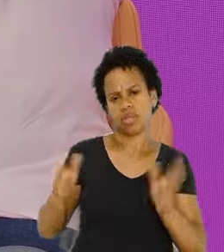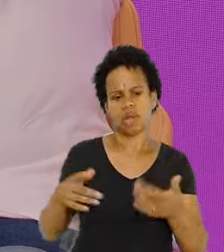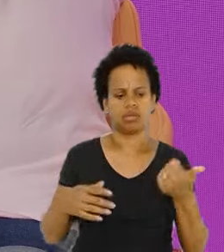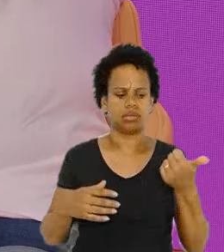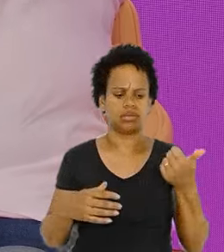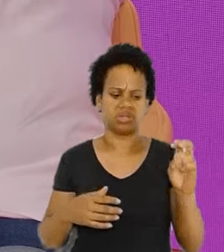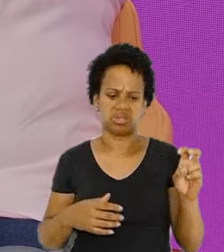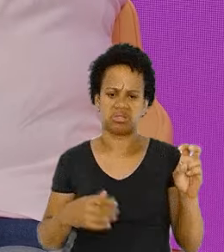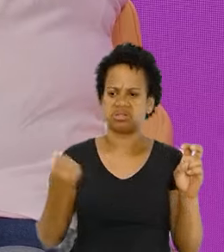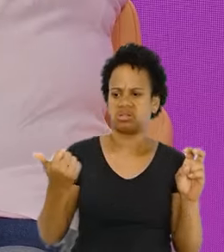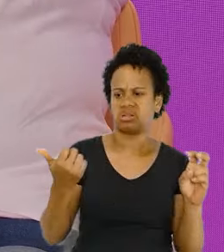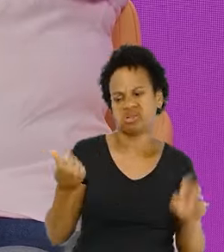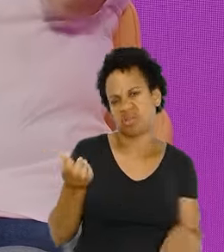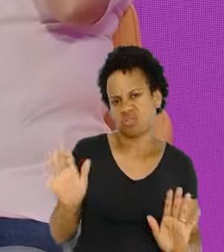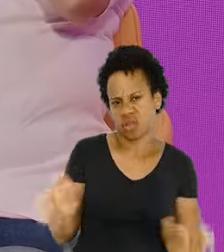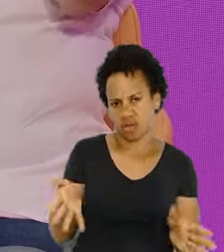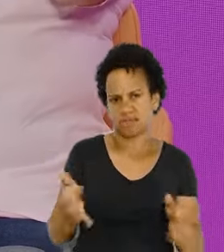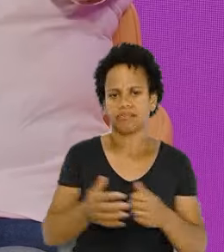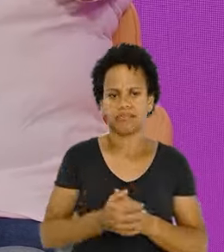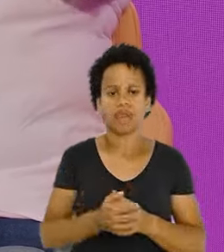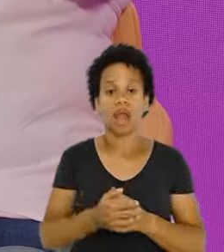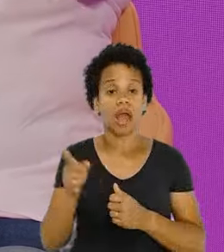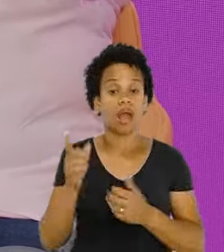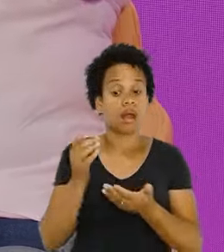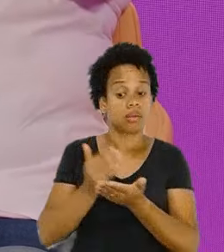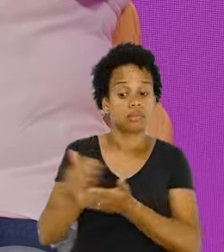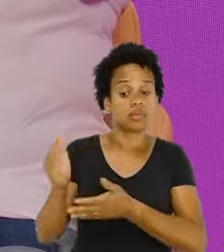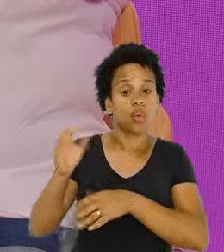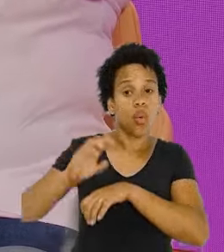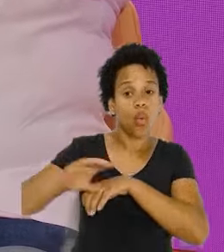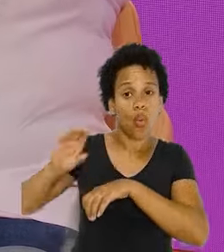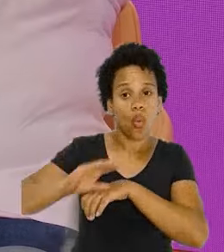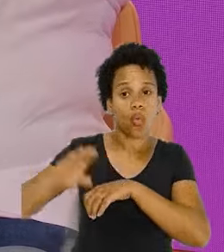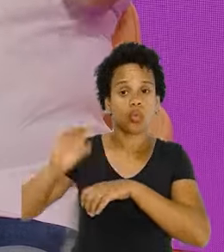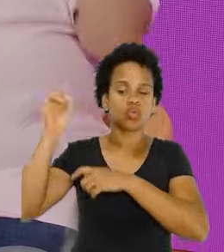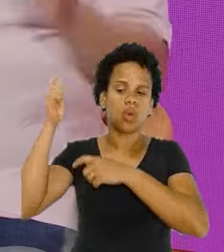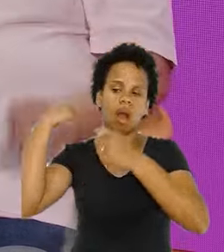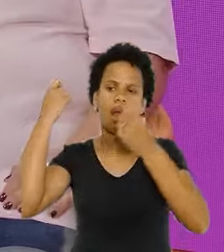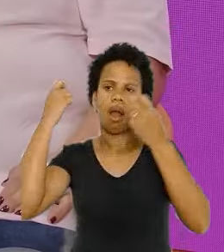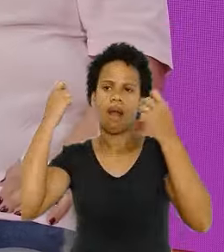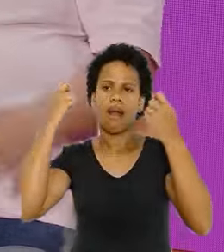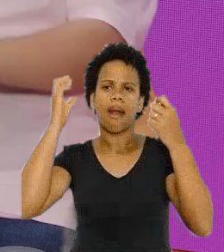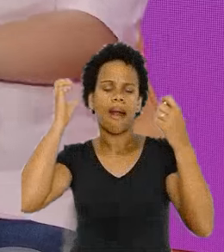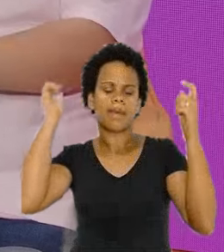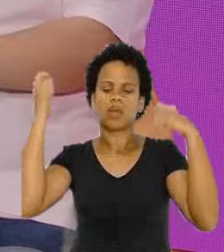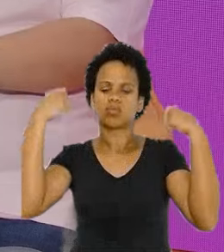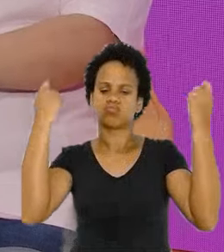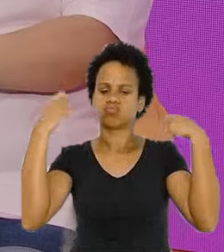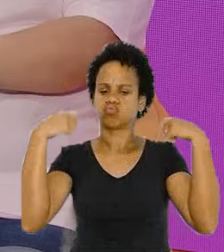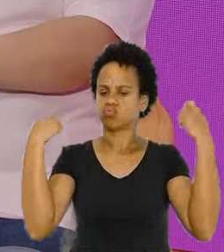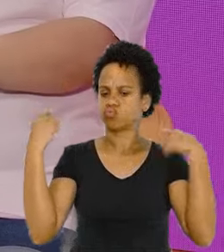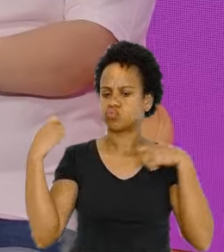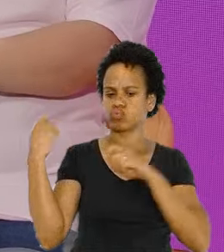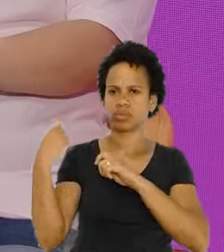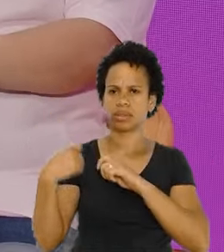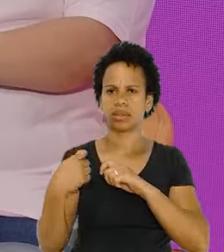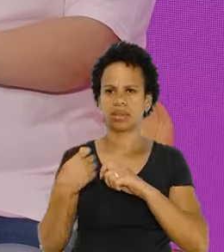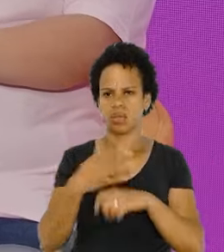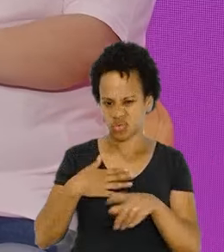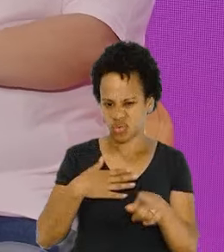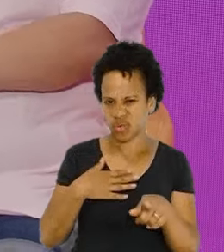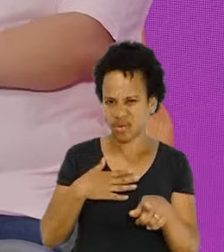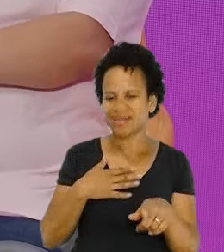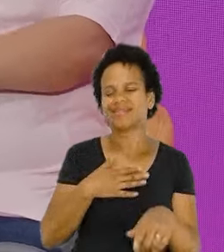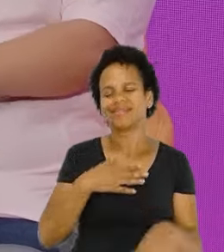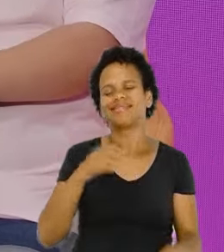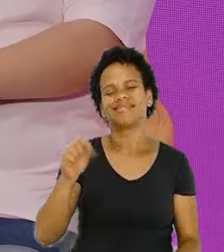15 16 anos né Então ela foi fazer curso de cabelereira né G C gostou sim